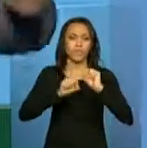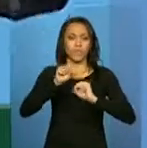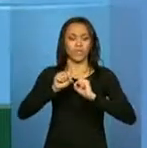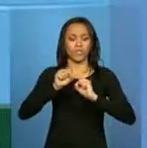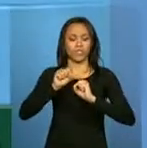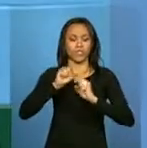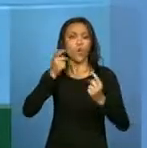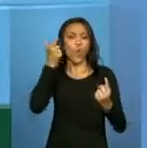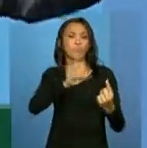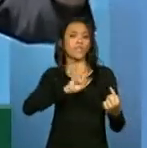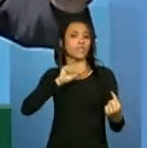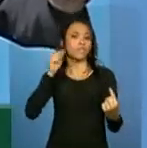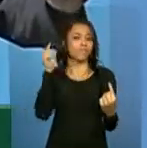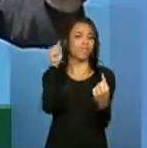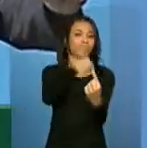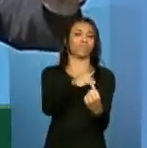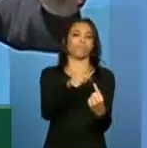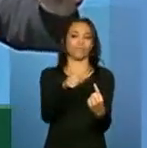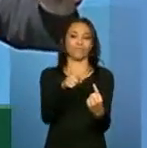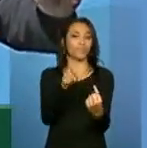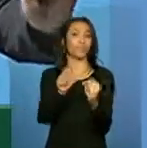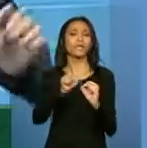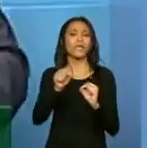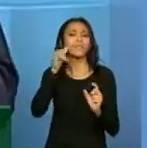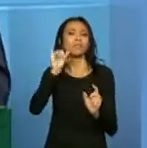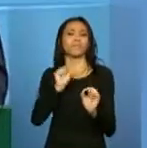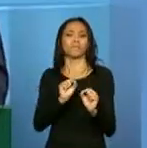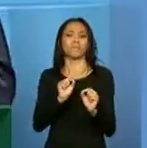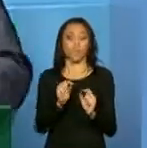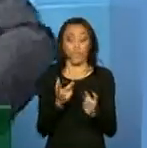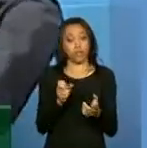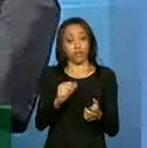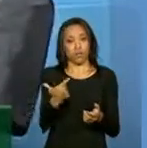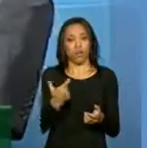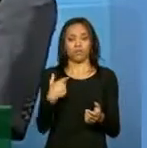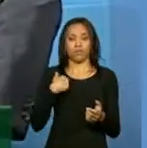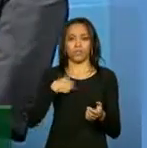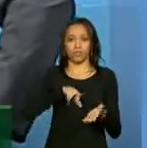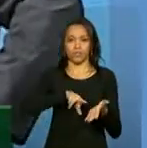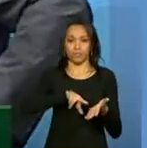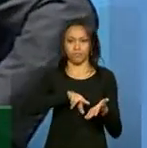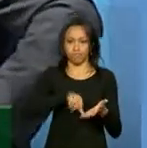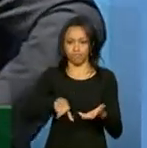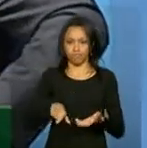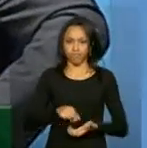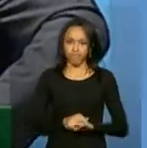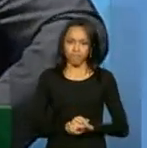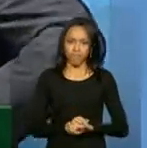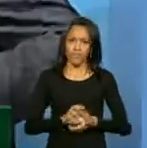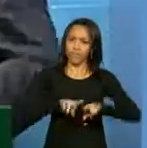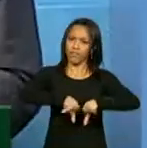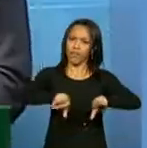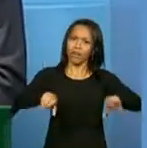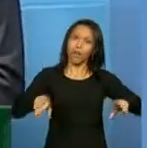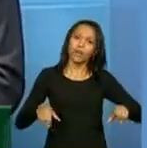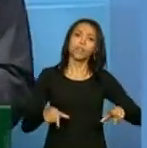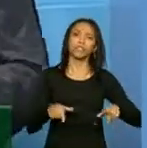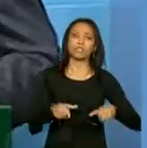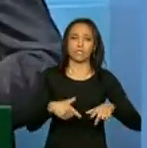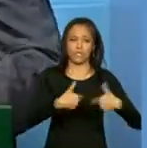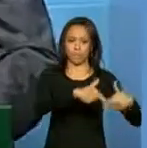esses objetivos? Bom, nós sabemos que, embora ou à medida que o número de casos de trabalho